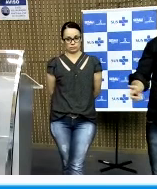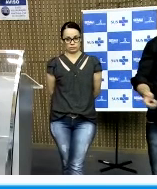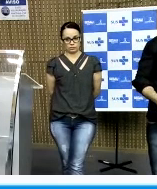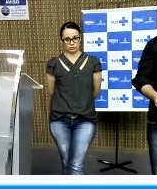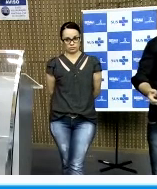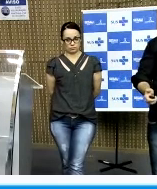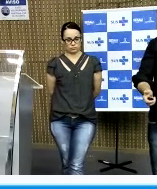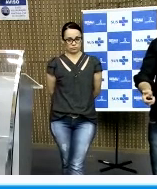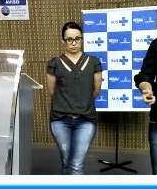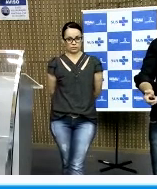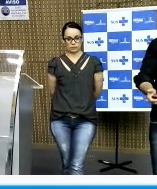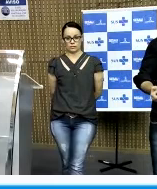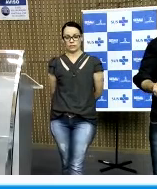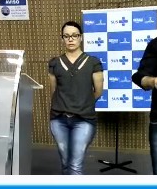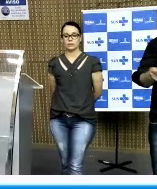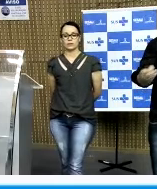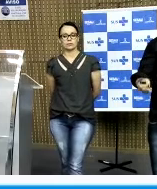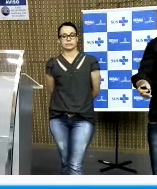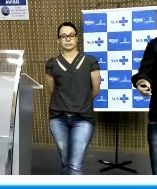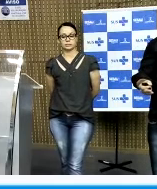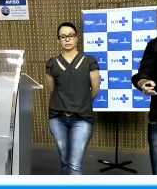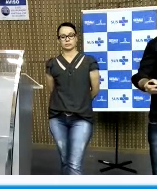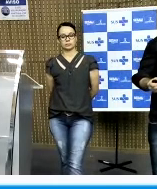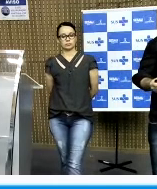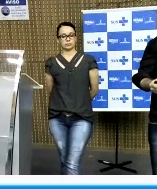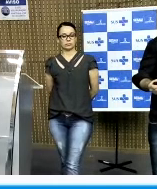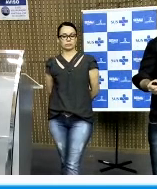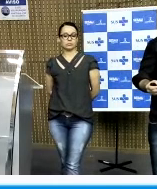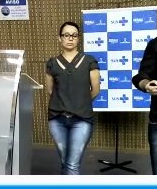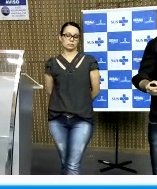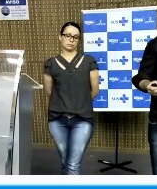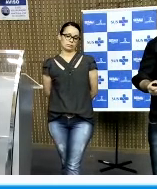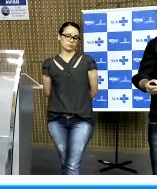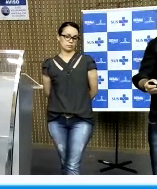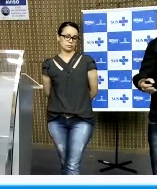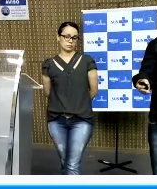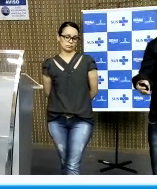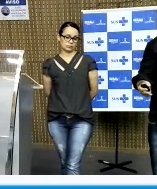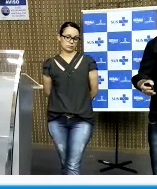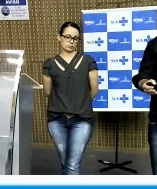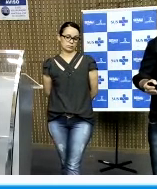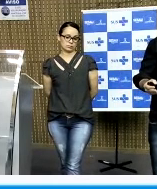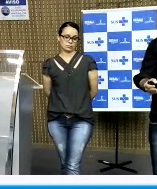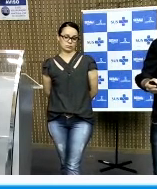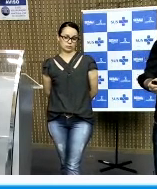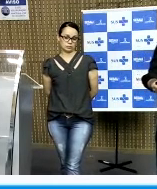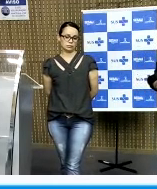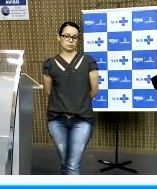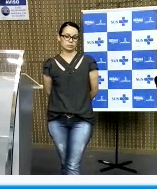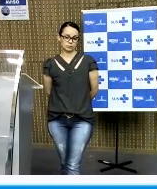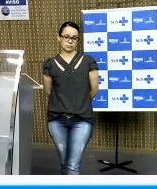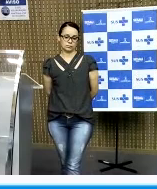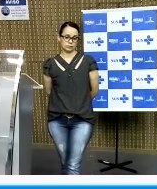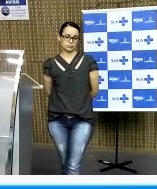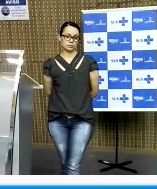2021. Os testes rápidos, os diagnósticos, nós temos uma razão de 100% de testes T2 em relação aos nossos